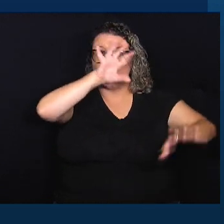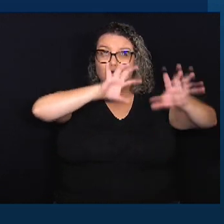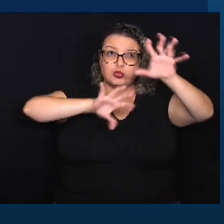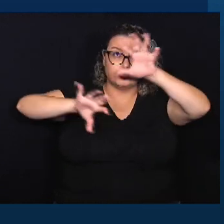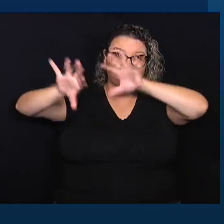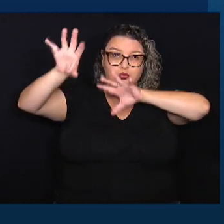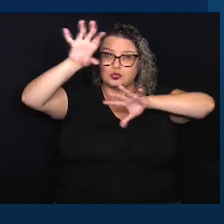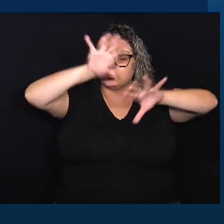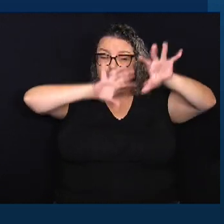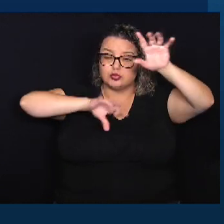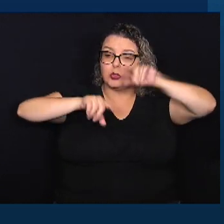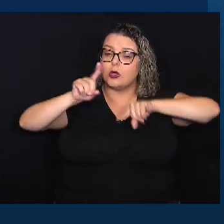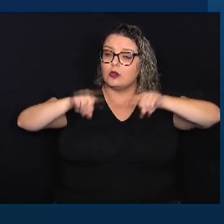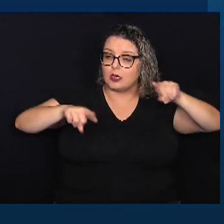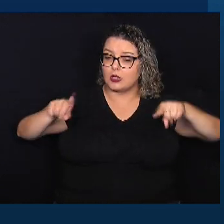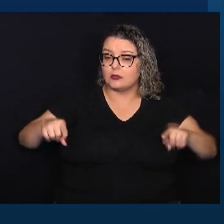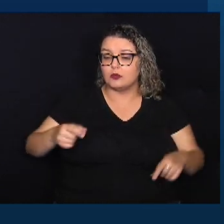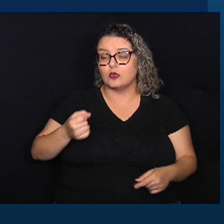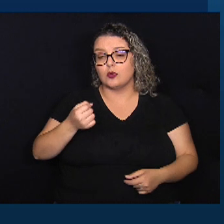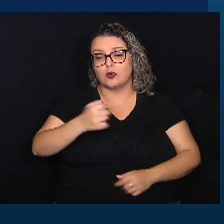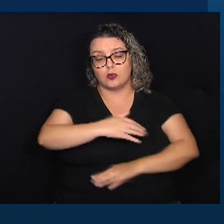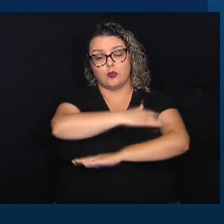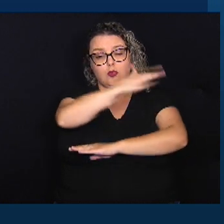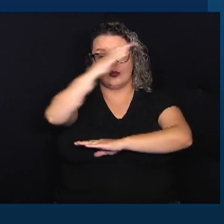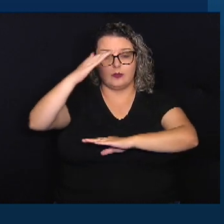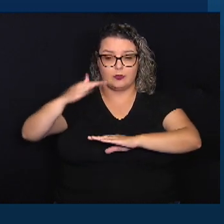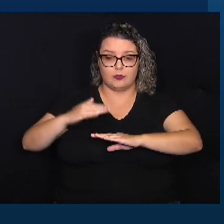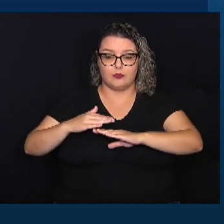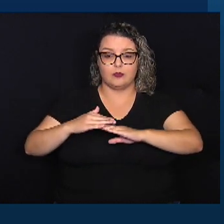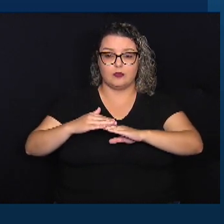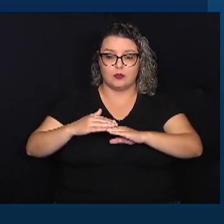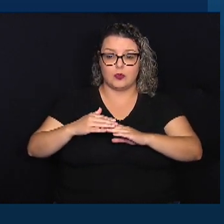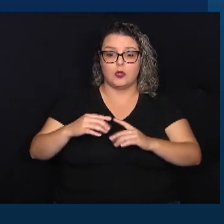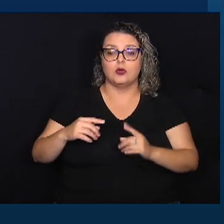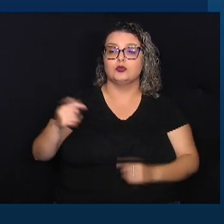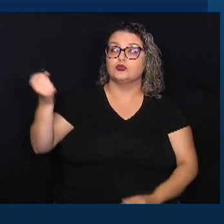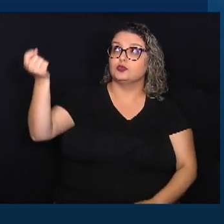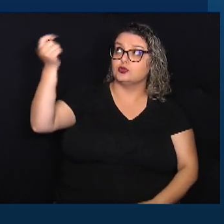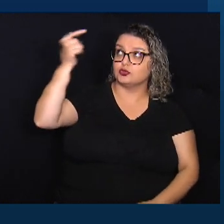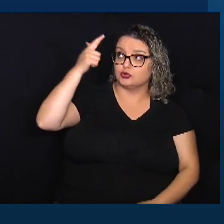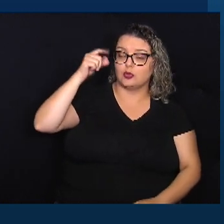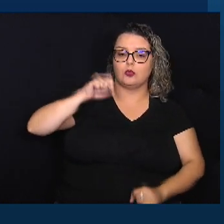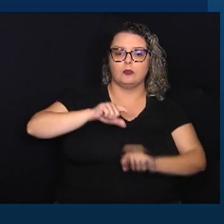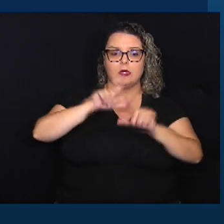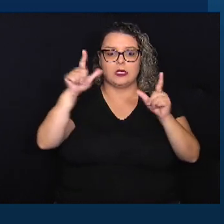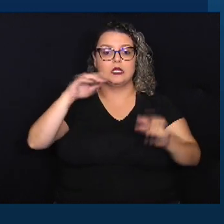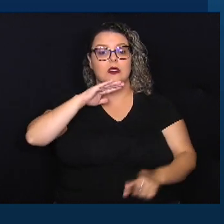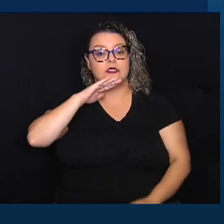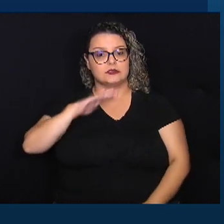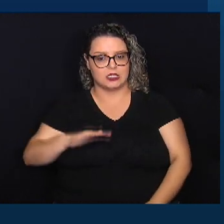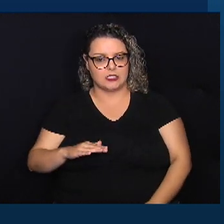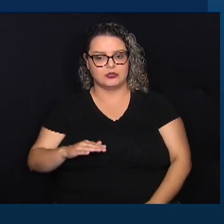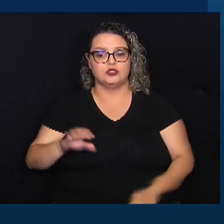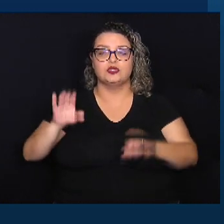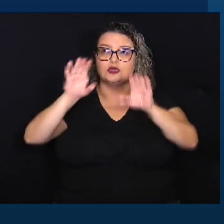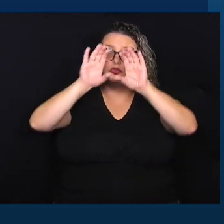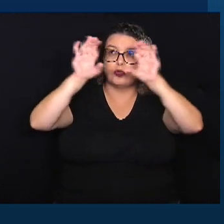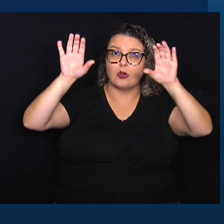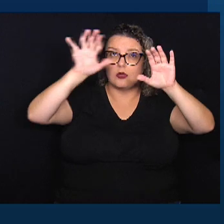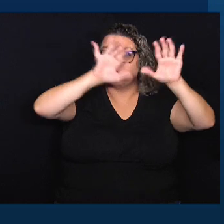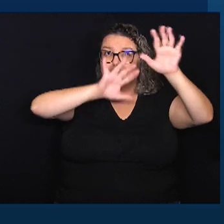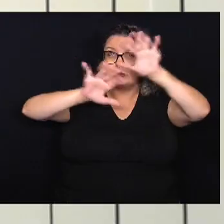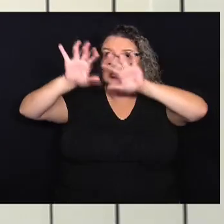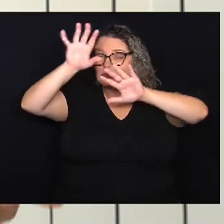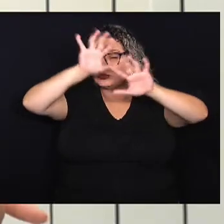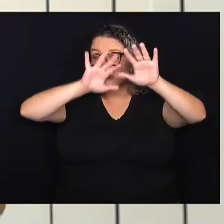nebulosidade variável com longos períodos de predomínio do sol entre manhã e tarde. Céu parcialmente